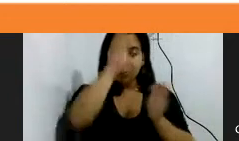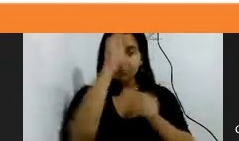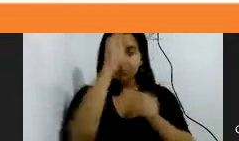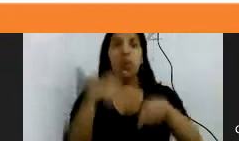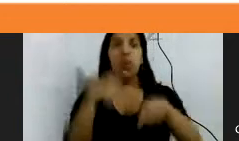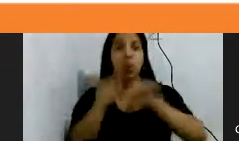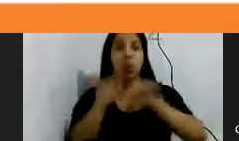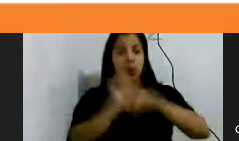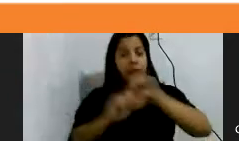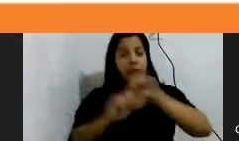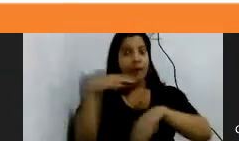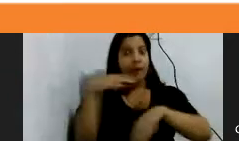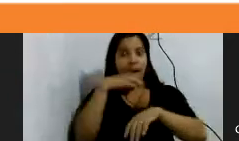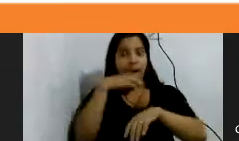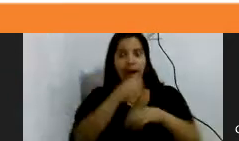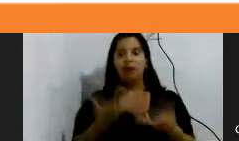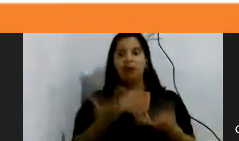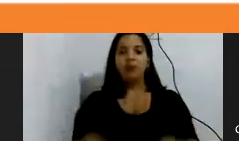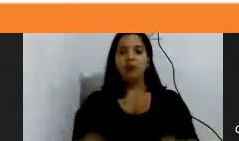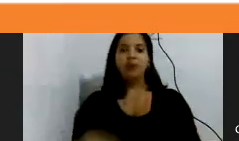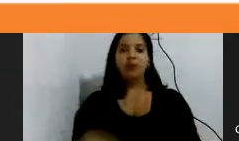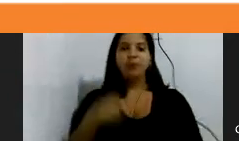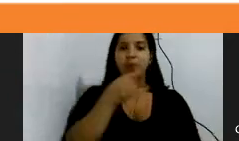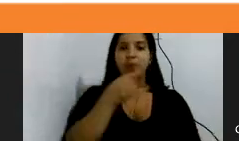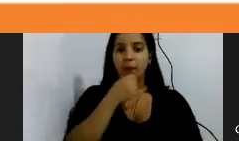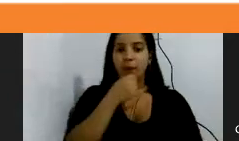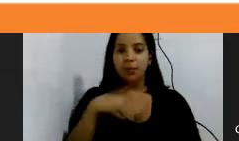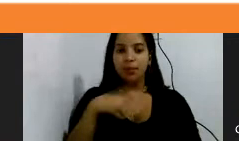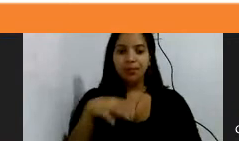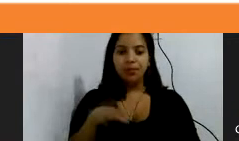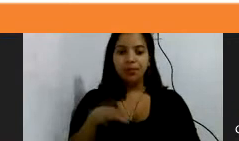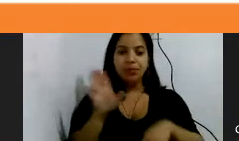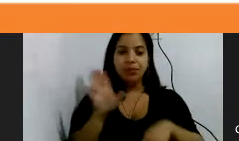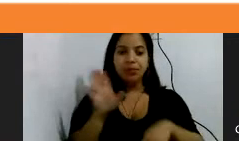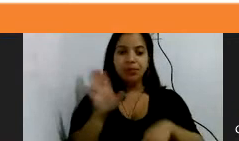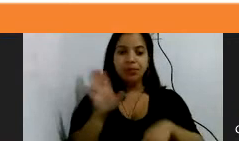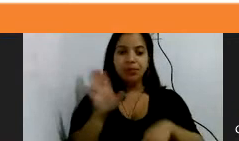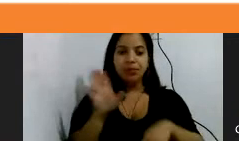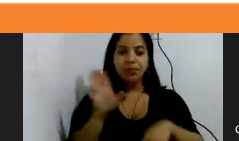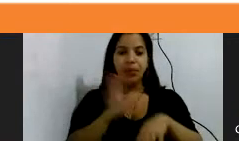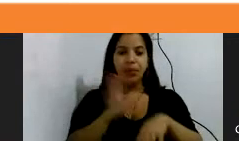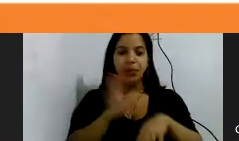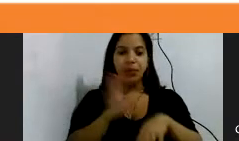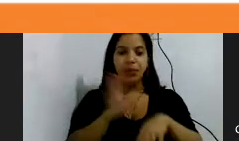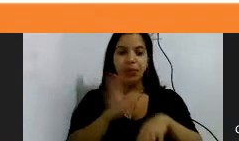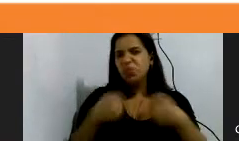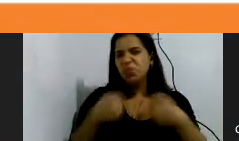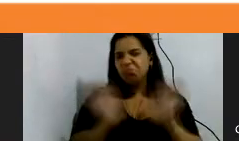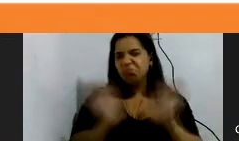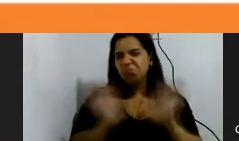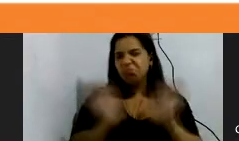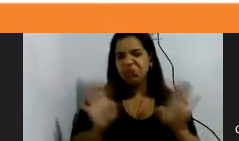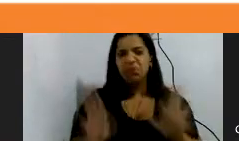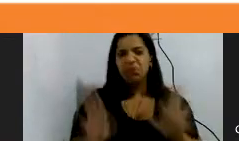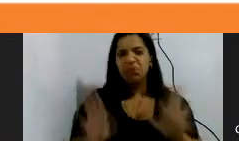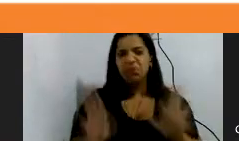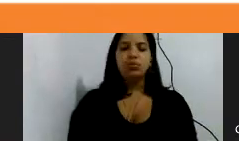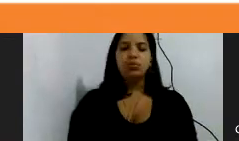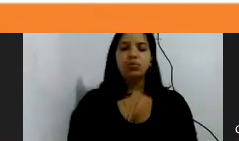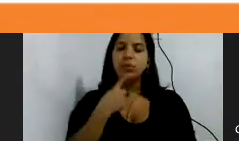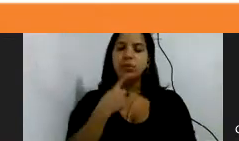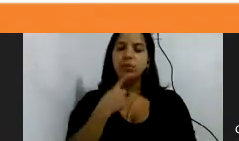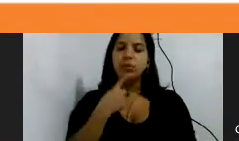instalação imediata. Então, se é uma instalação mais crônica, dependendo, não é necessário a